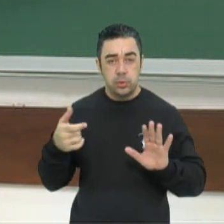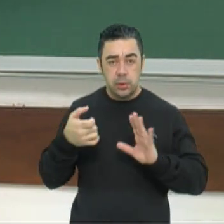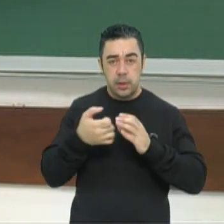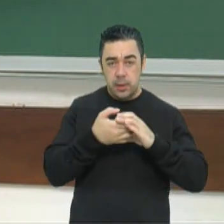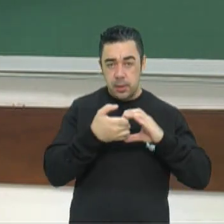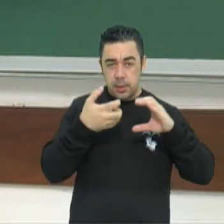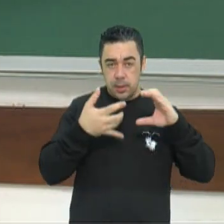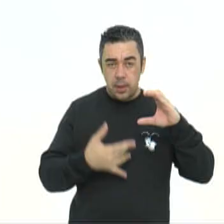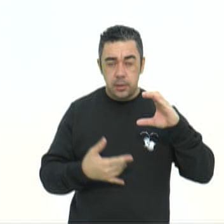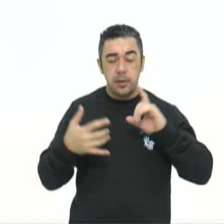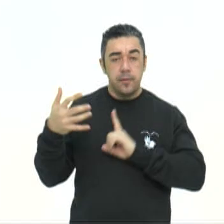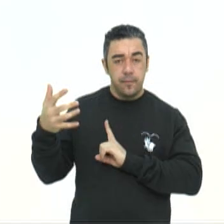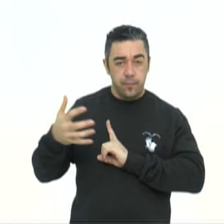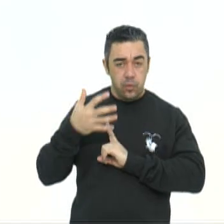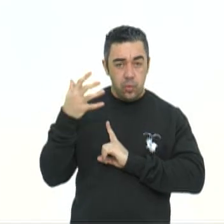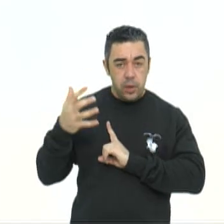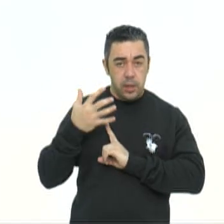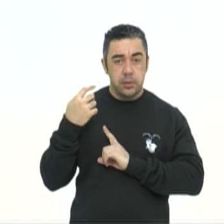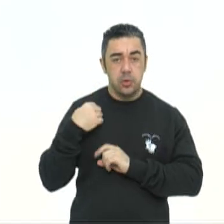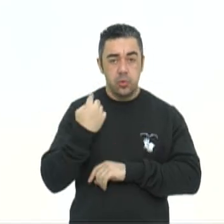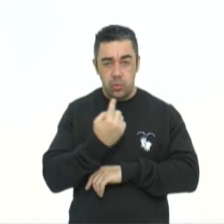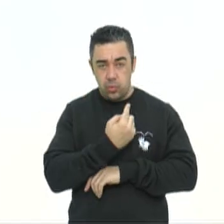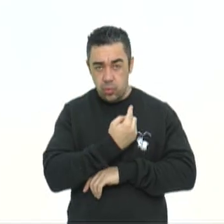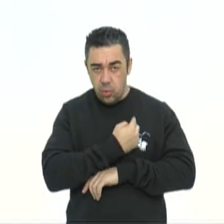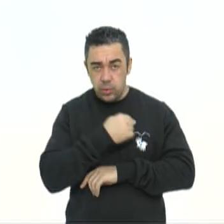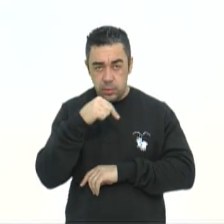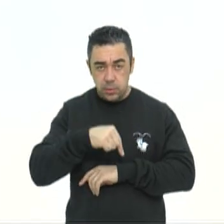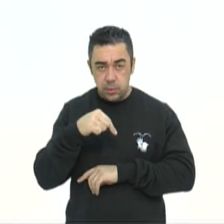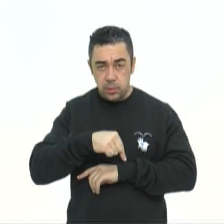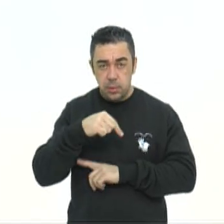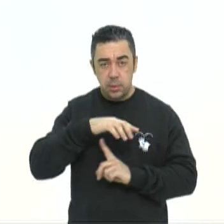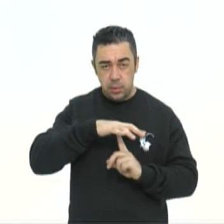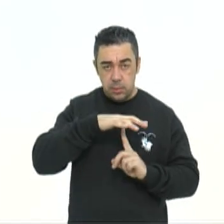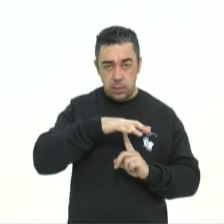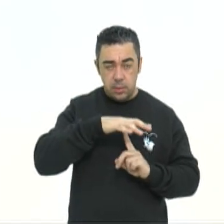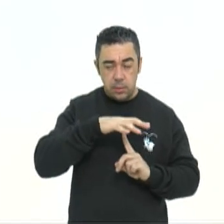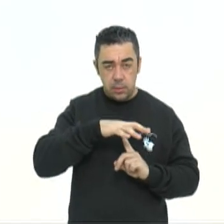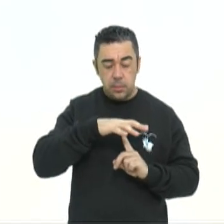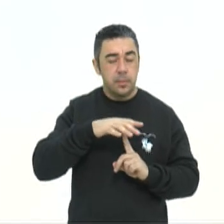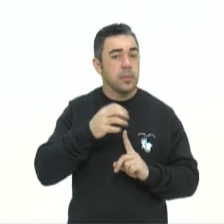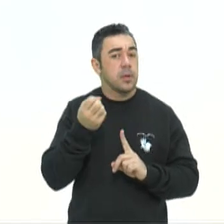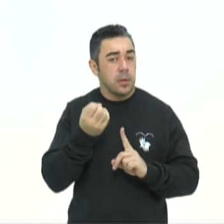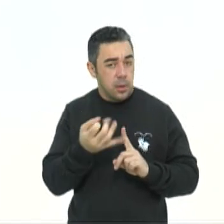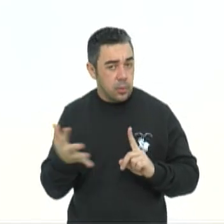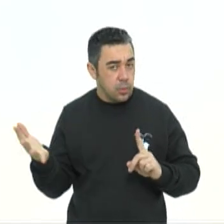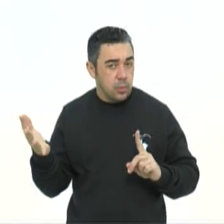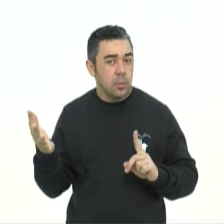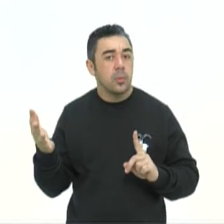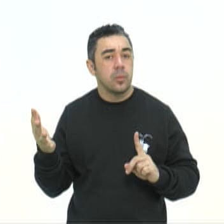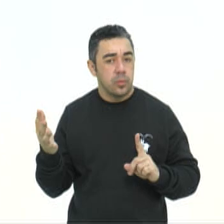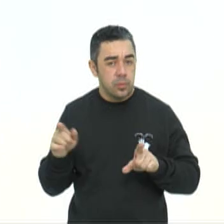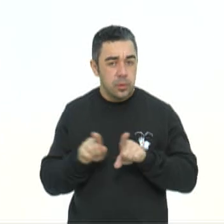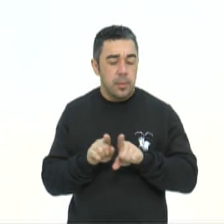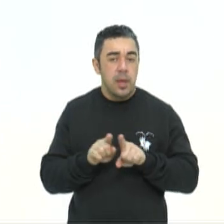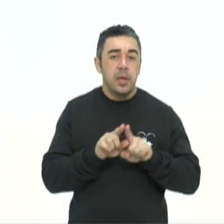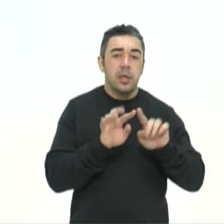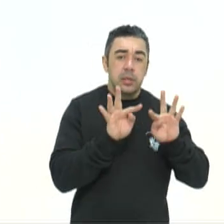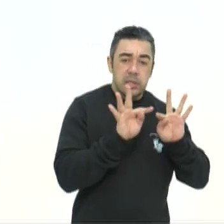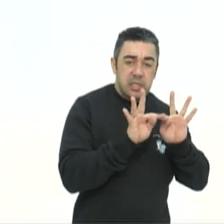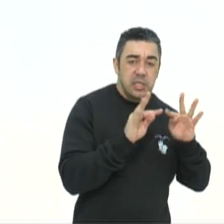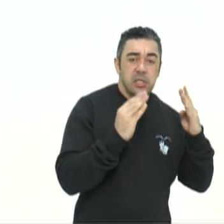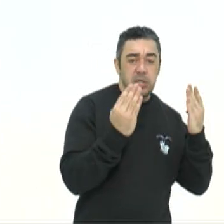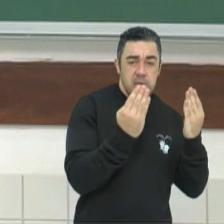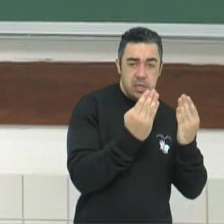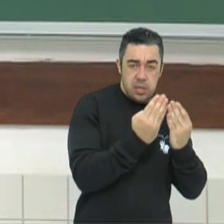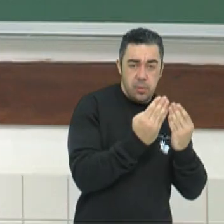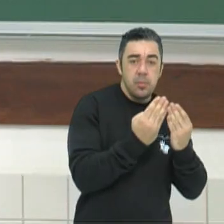e influências dos povos originários no nosso estado. E também algumas das tribos, alguns dos